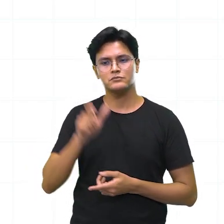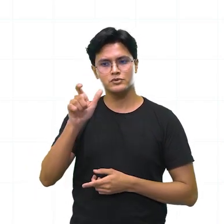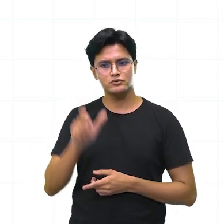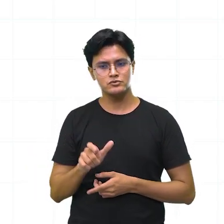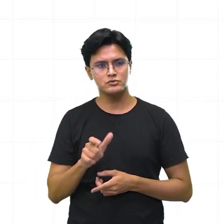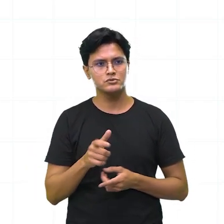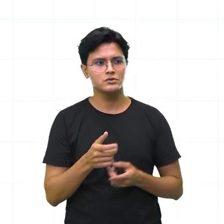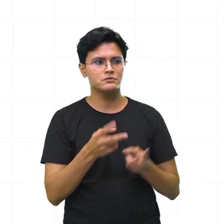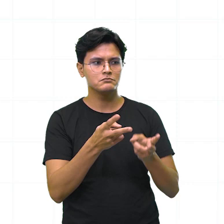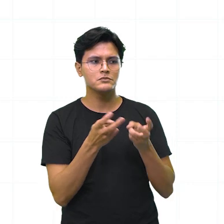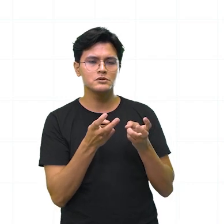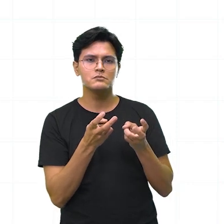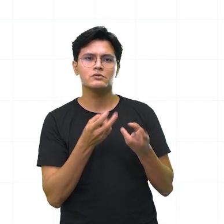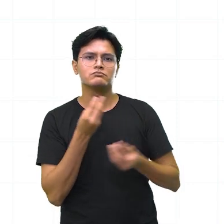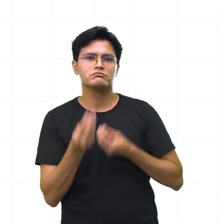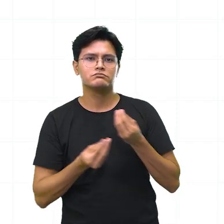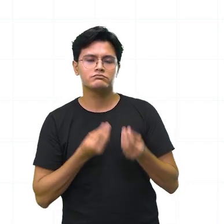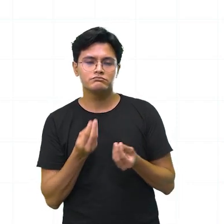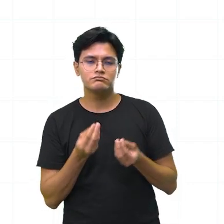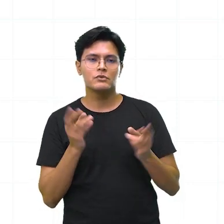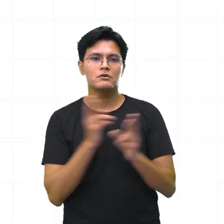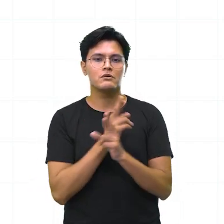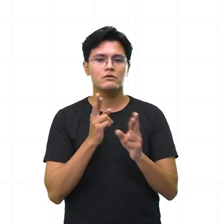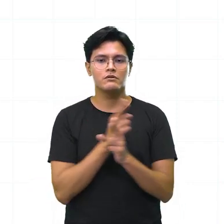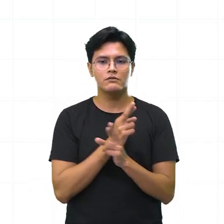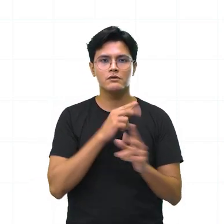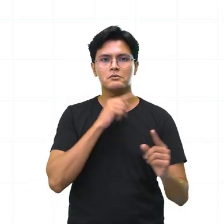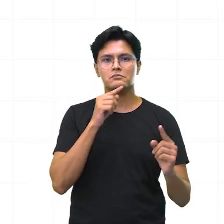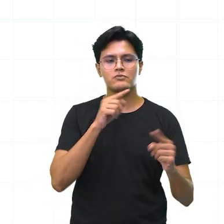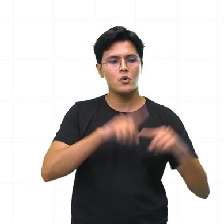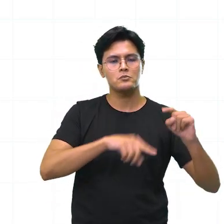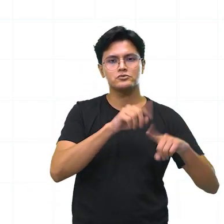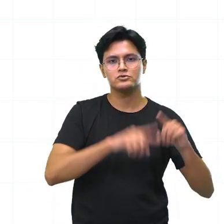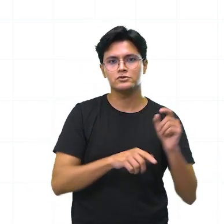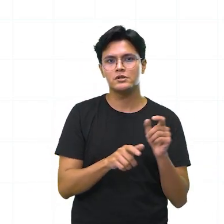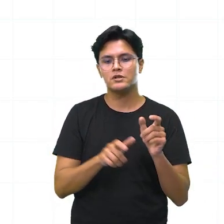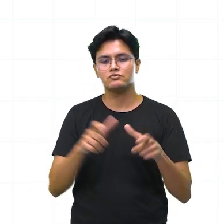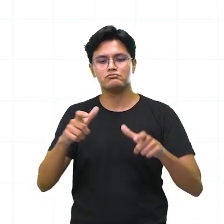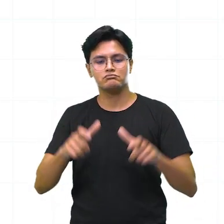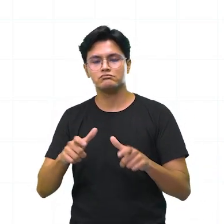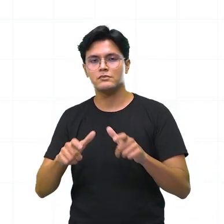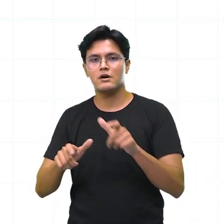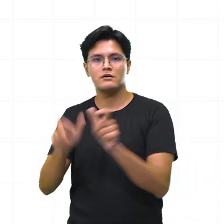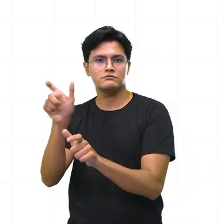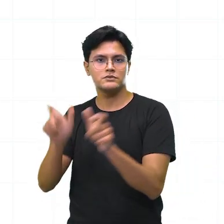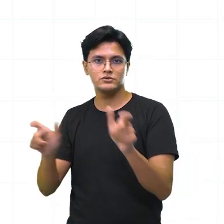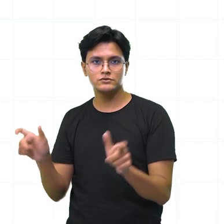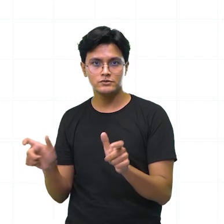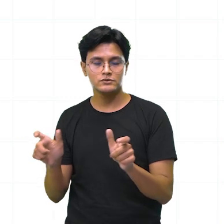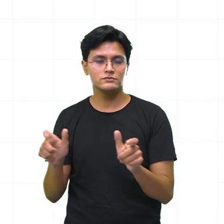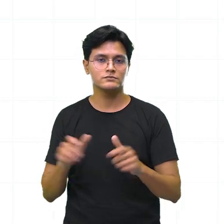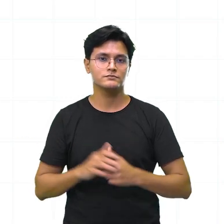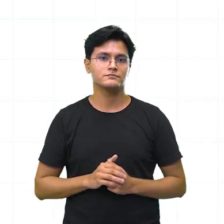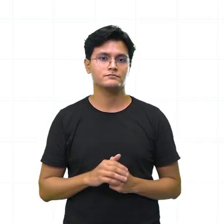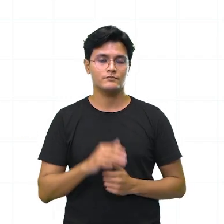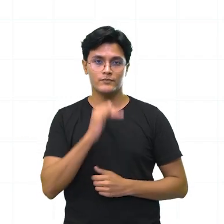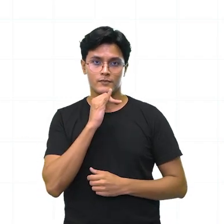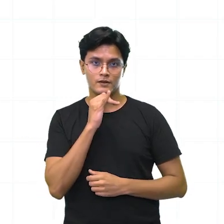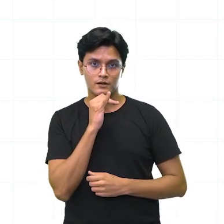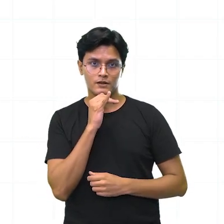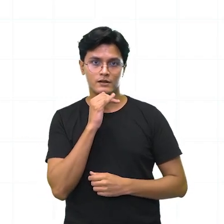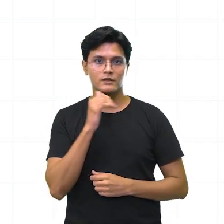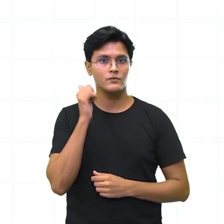minhas impressões em relação a um objeto, a um lugar, a uma pessoa, enfim. Vamos ver aqui esse exemplo. Iracema,